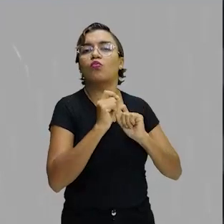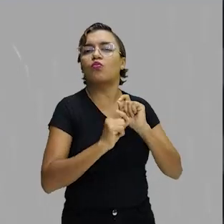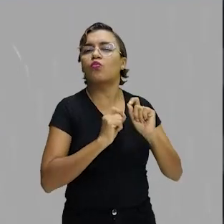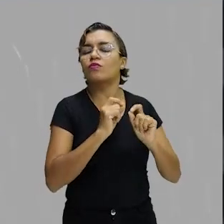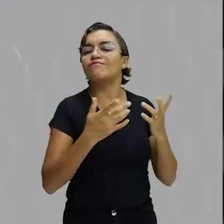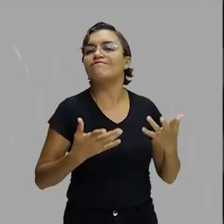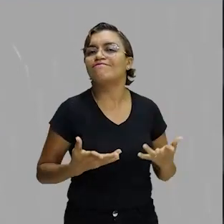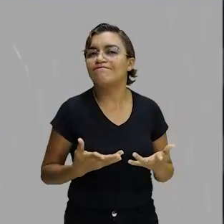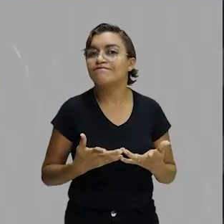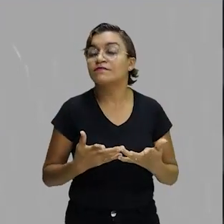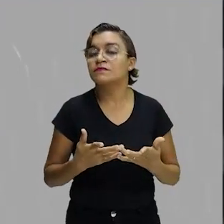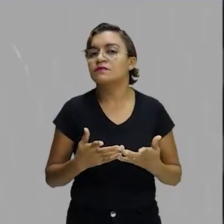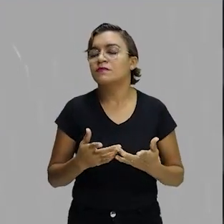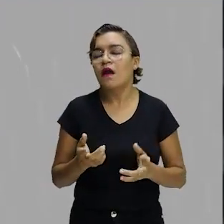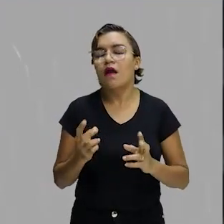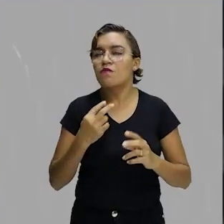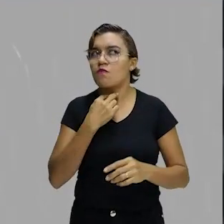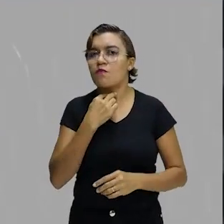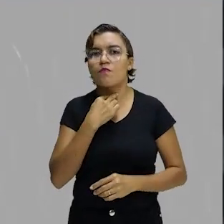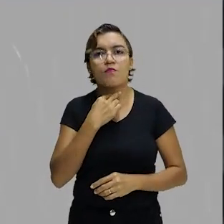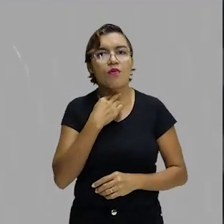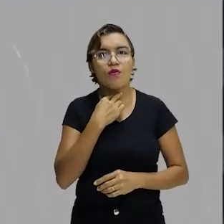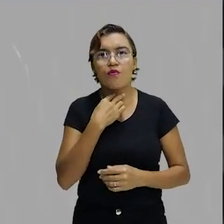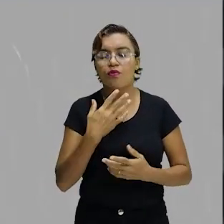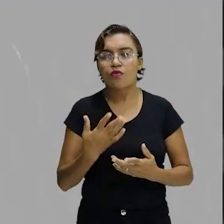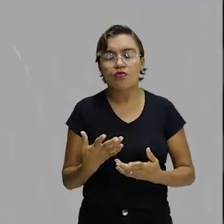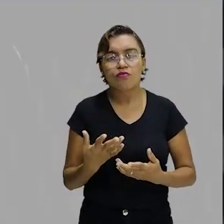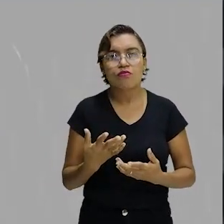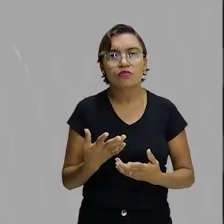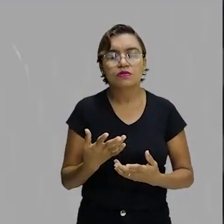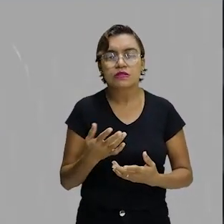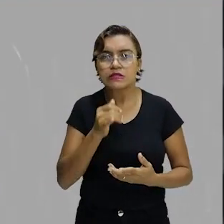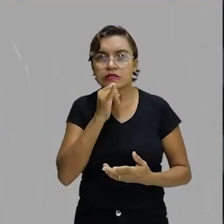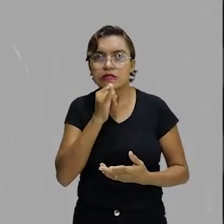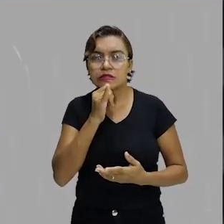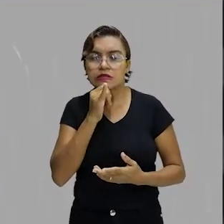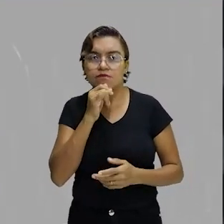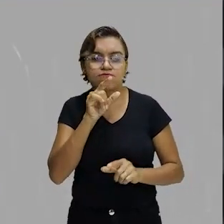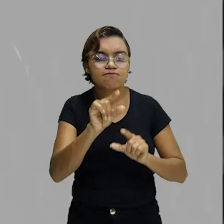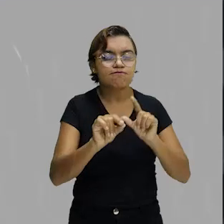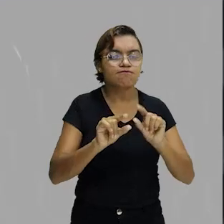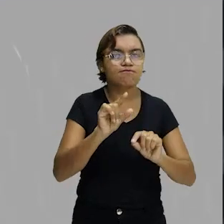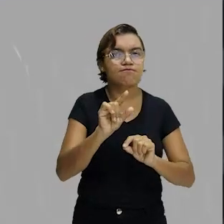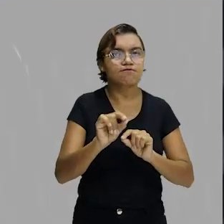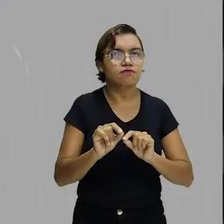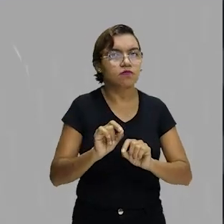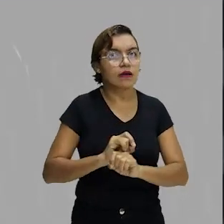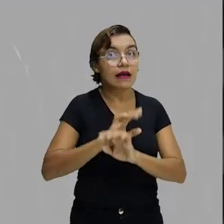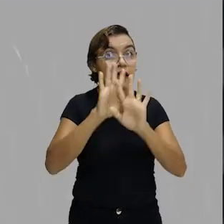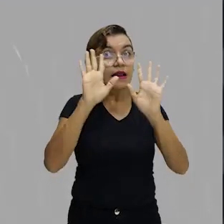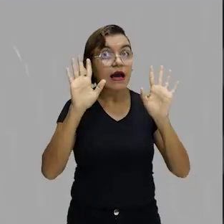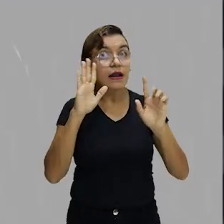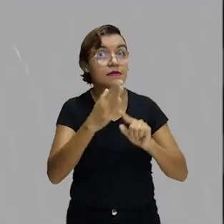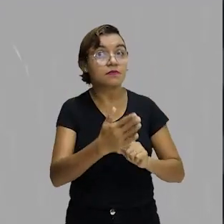me asseveram? Eu não posso fazer isso. Em que alternativa eu tenho isso de forma clara?